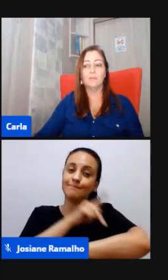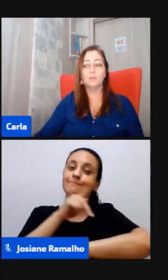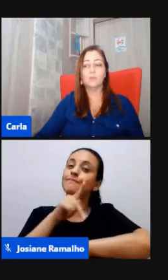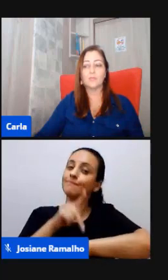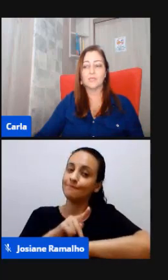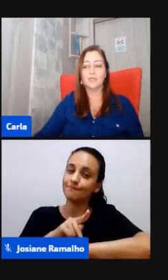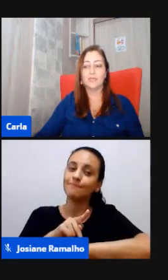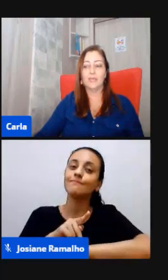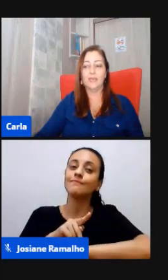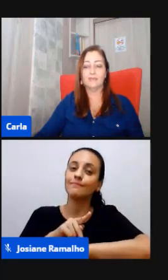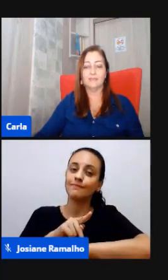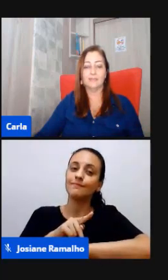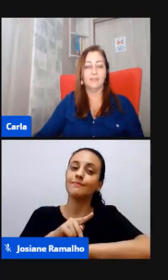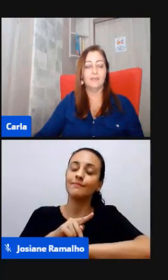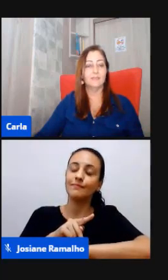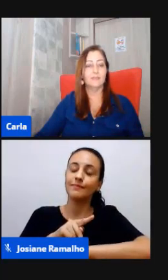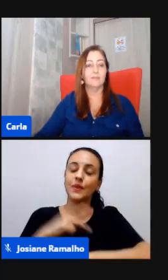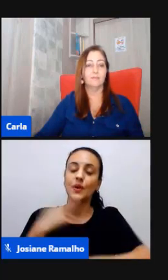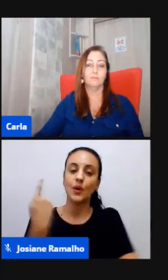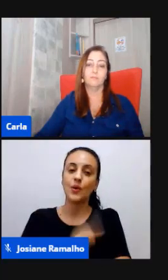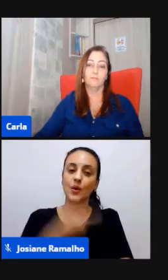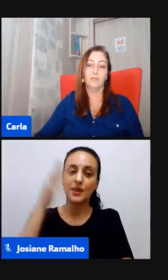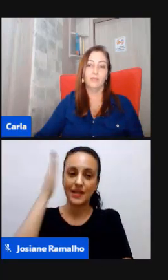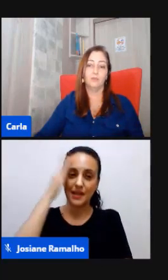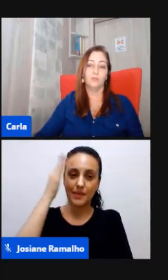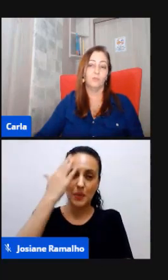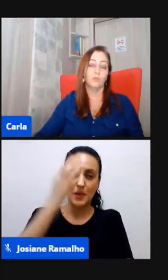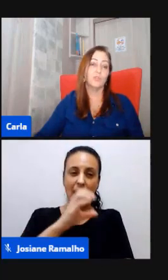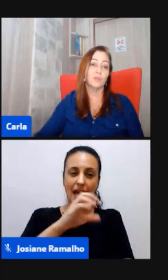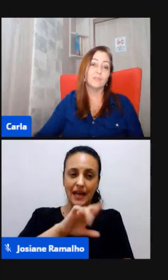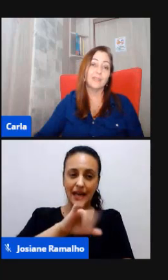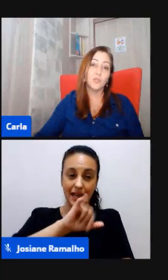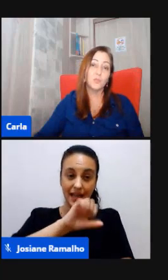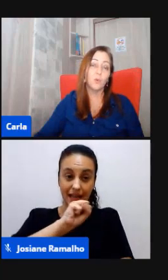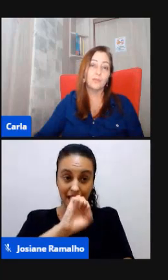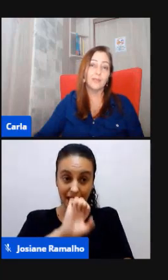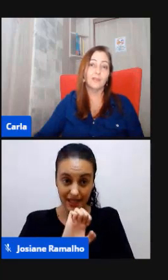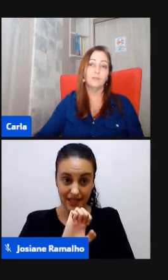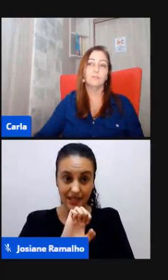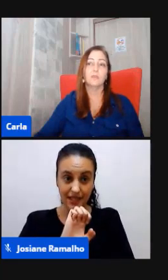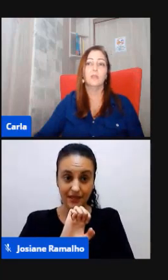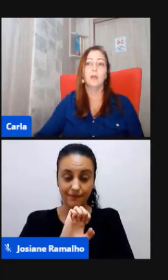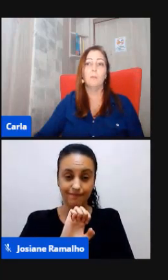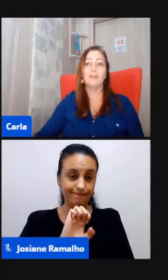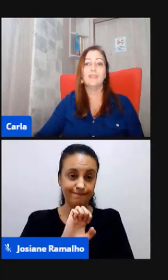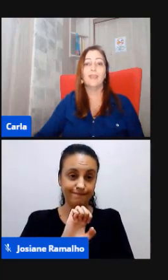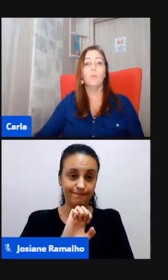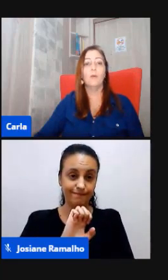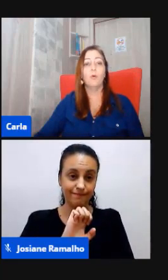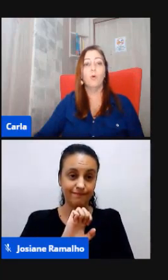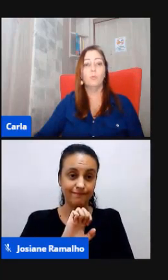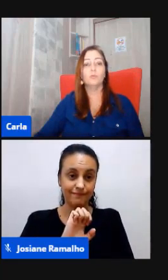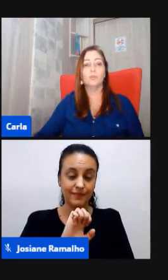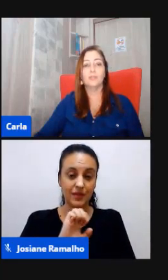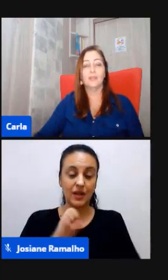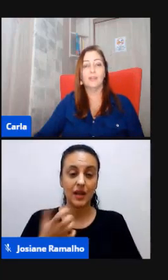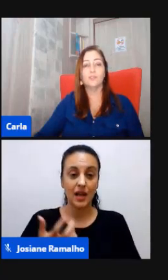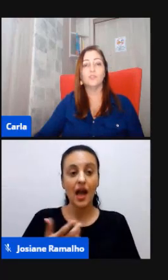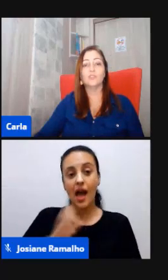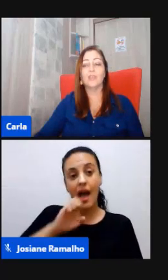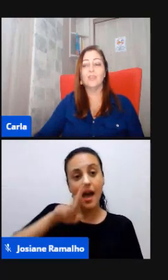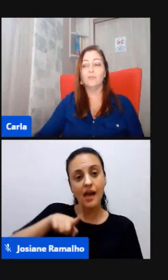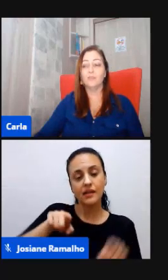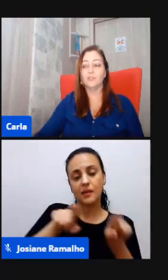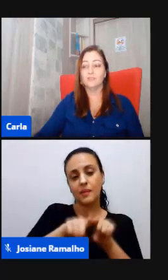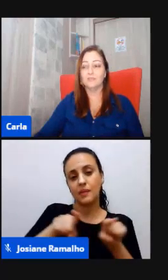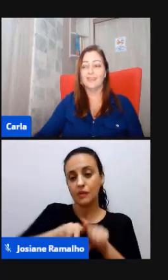Nós sabemos que essa crise, né, nós não tiramos nada de bom dela, mas é uma oportunidade